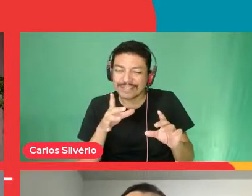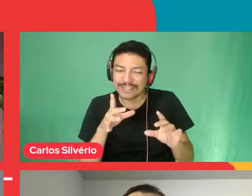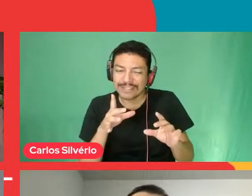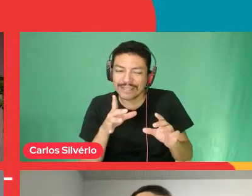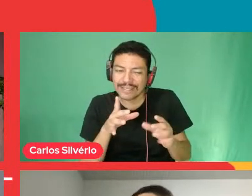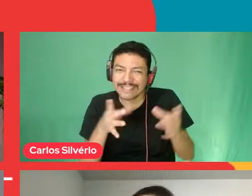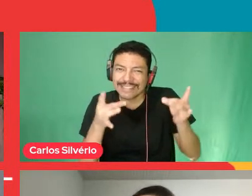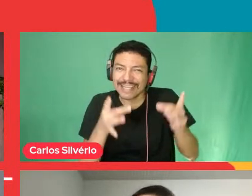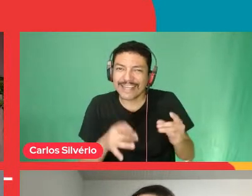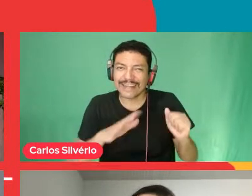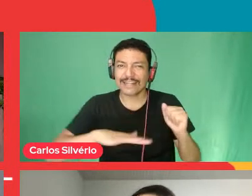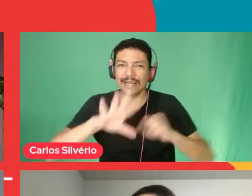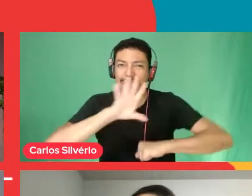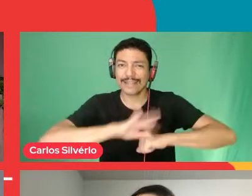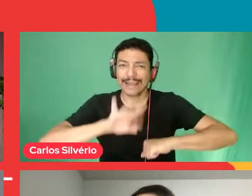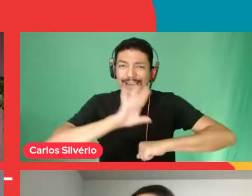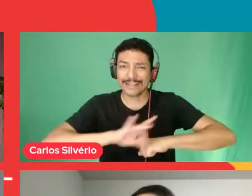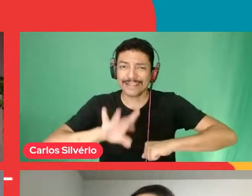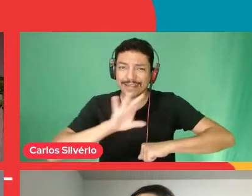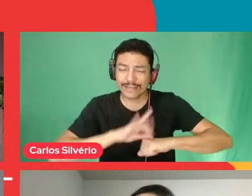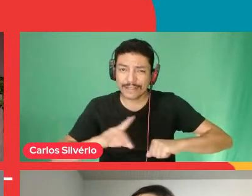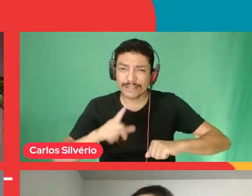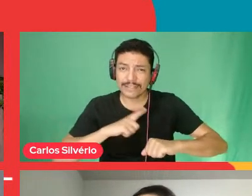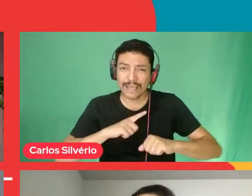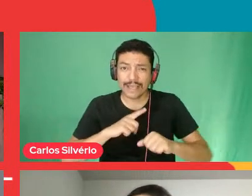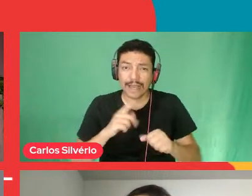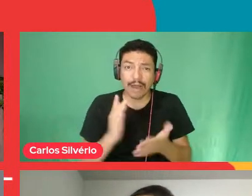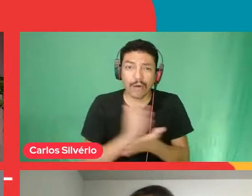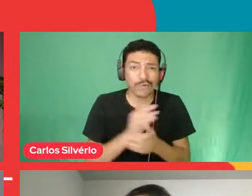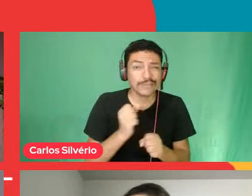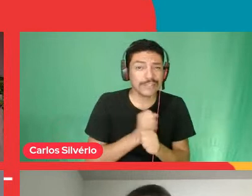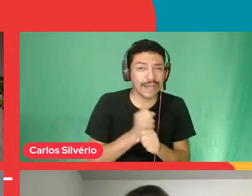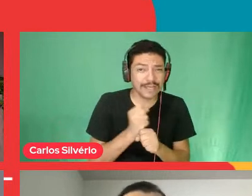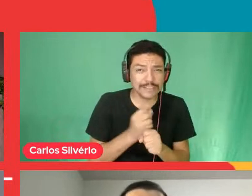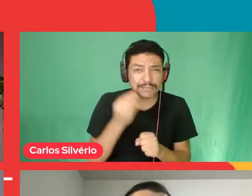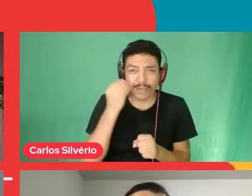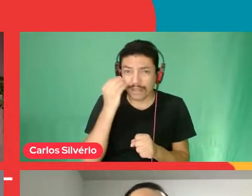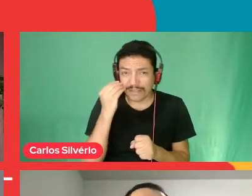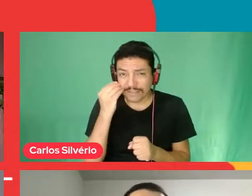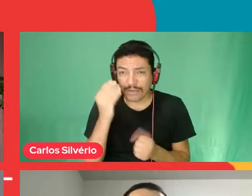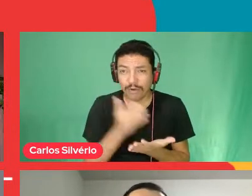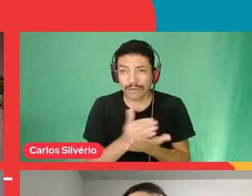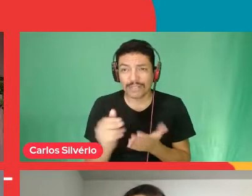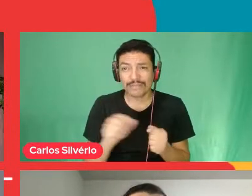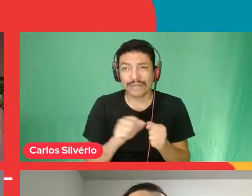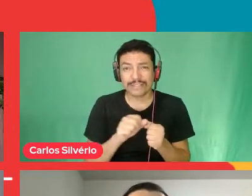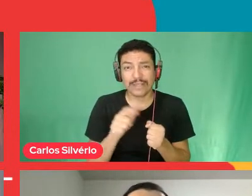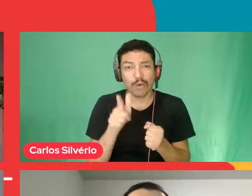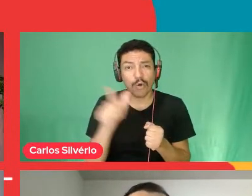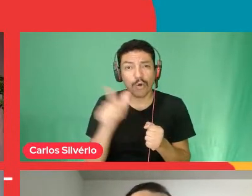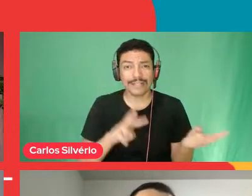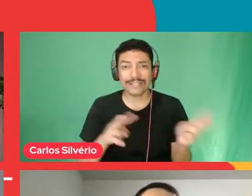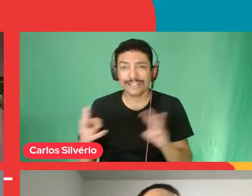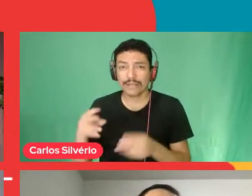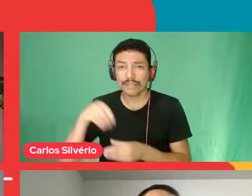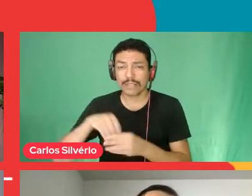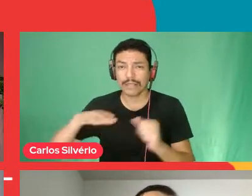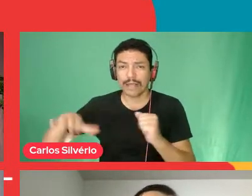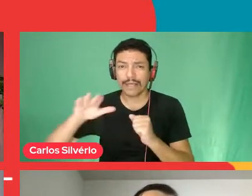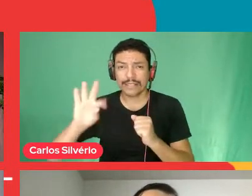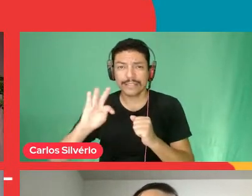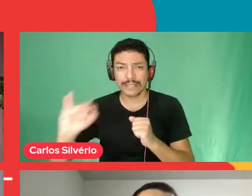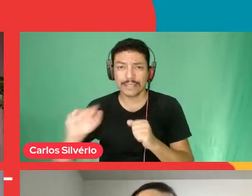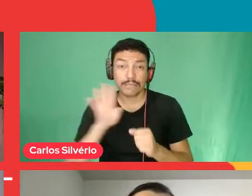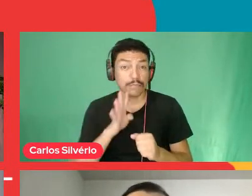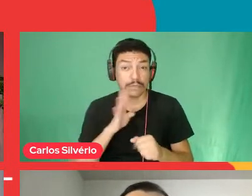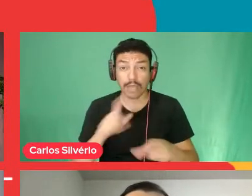técnica. Então, já tem uns anos de experiência e aí a gente já começa a fazer outras transições dentro da área de TI, que é muito legal também